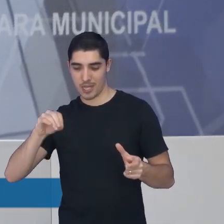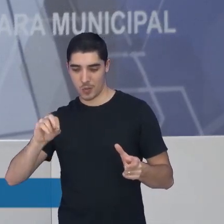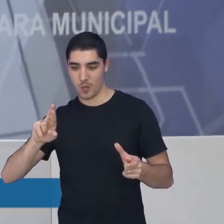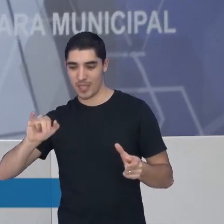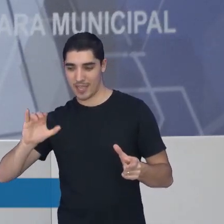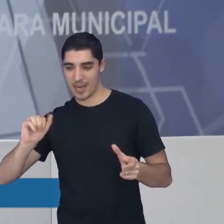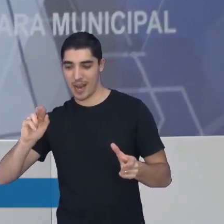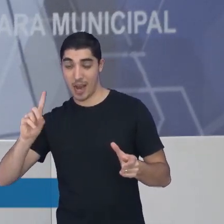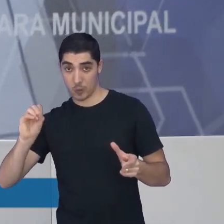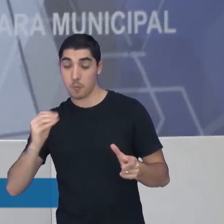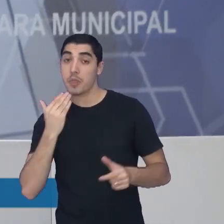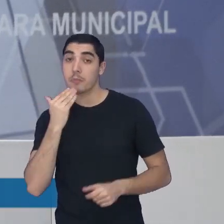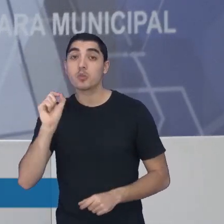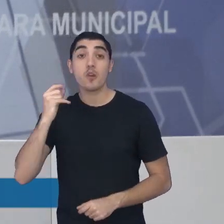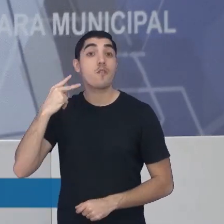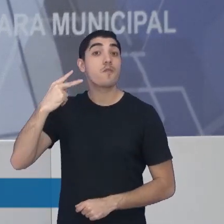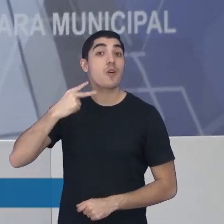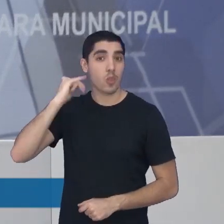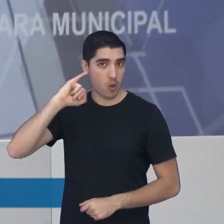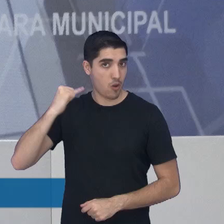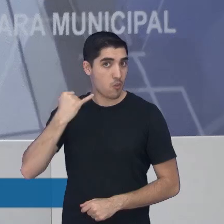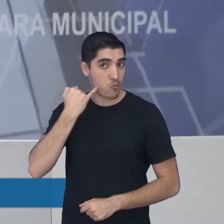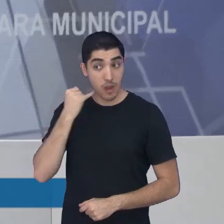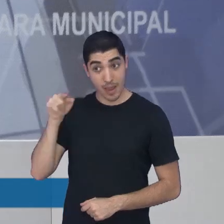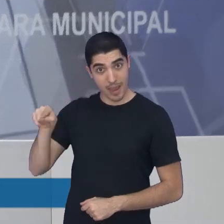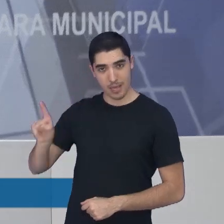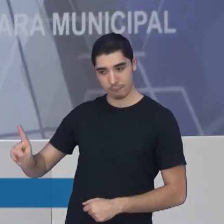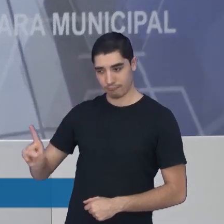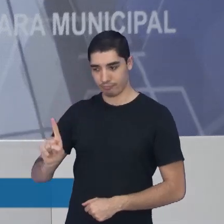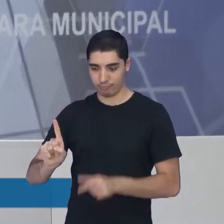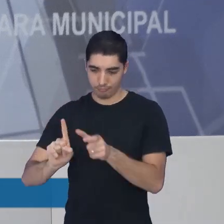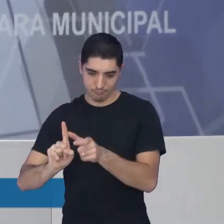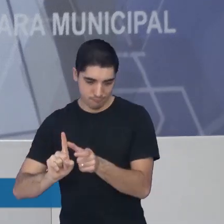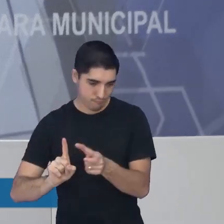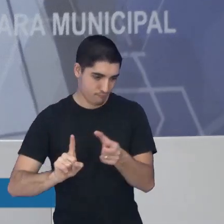Silvério, autor da propositura, faça a entrega dessa laurea.